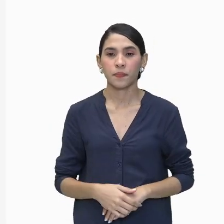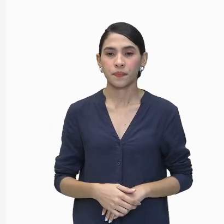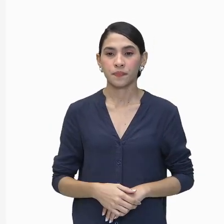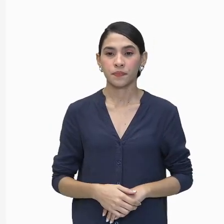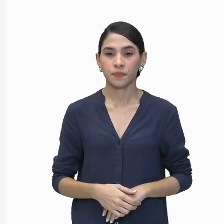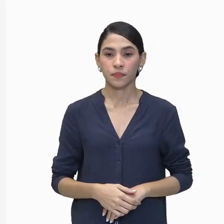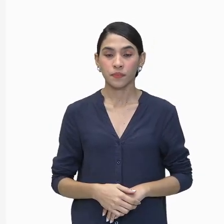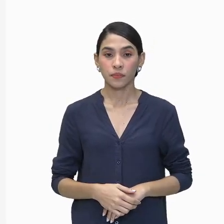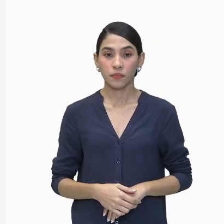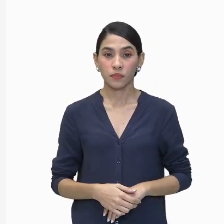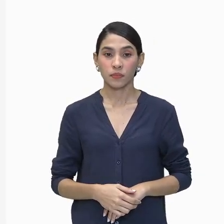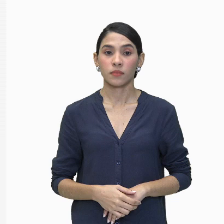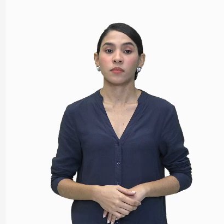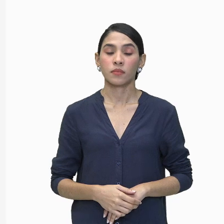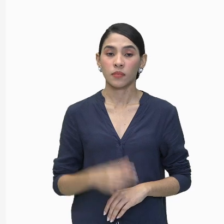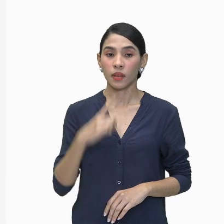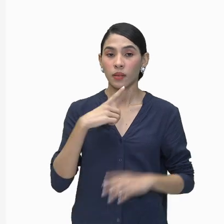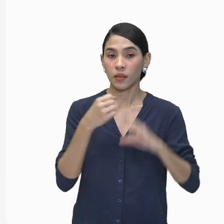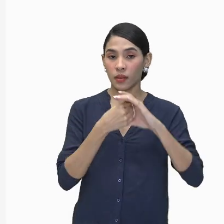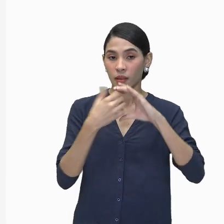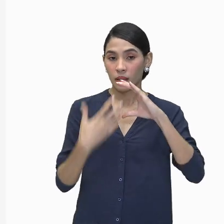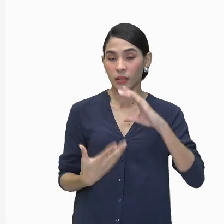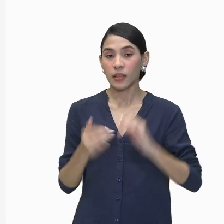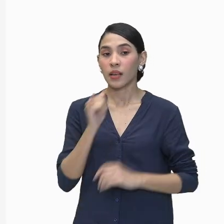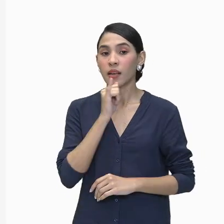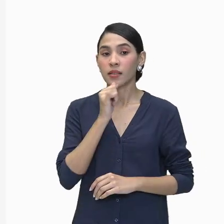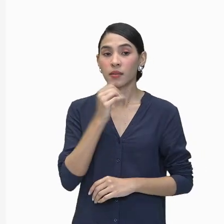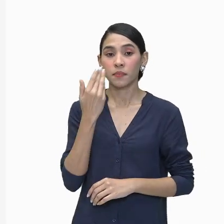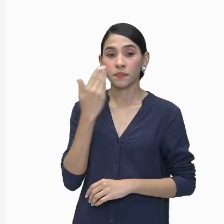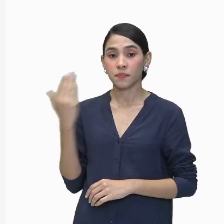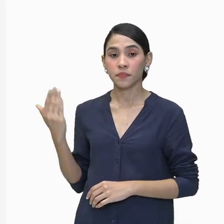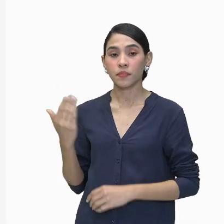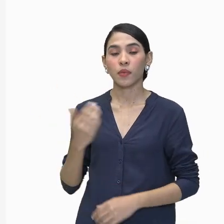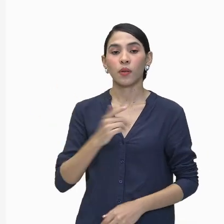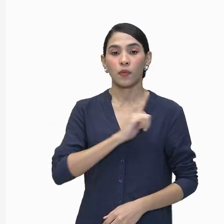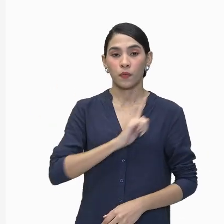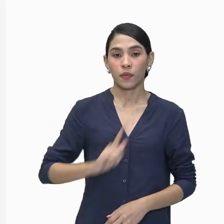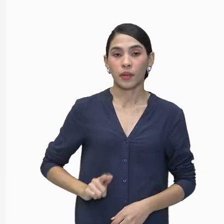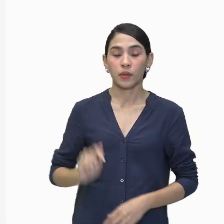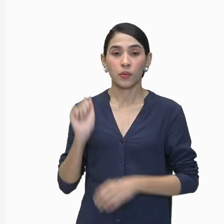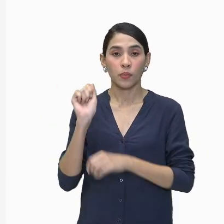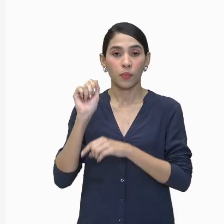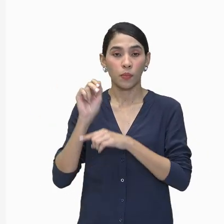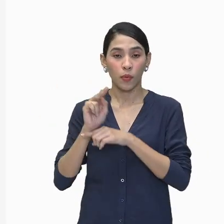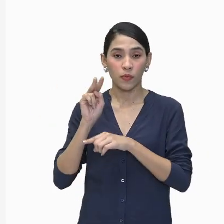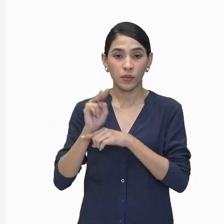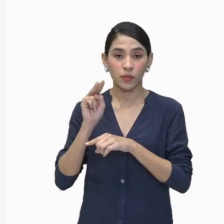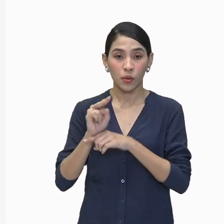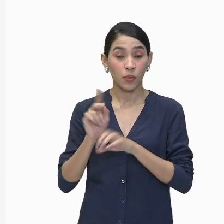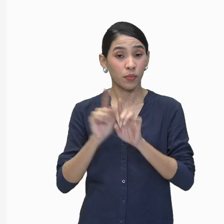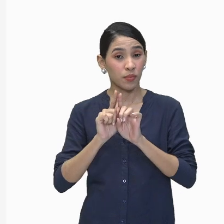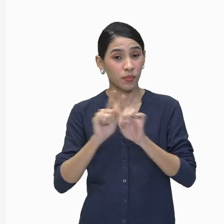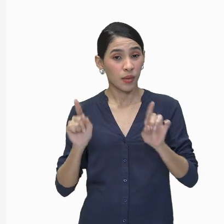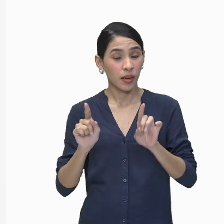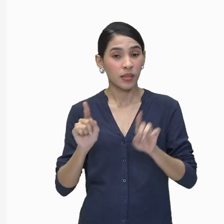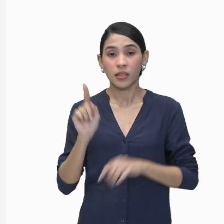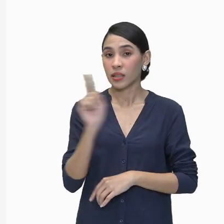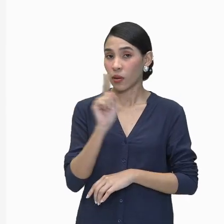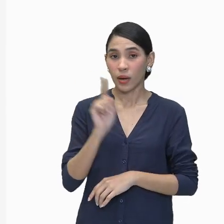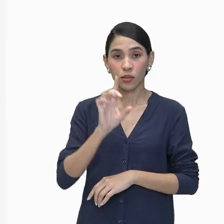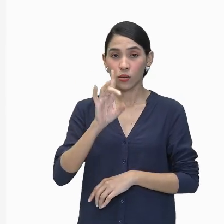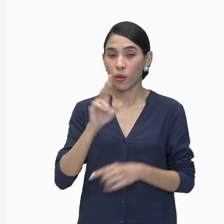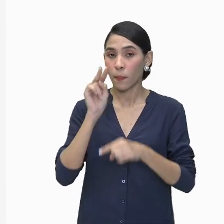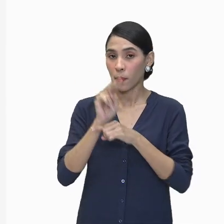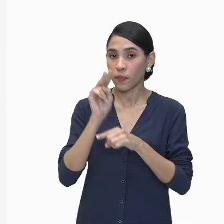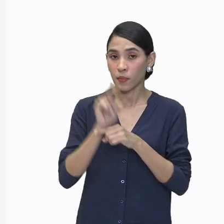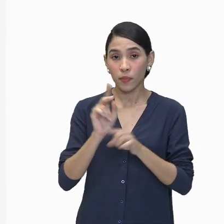vemos no nosso texto, com as características, por exemplo, do chamado governo provisório. Mas não é apenas provisório, também